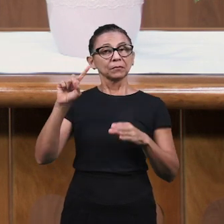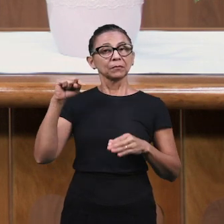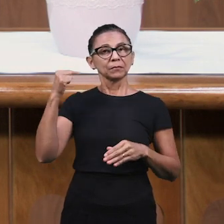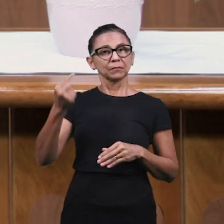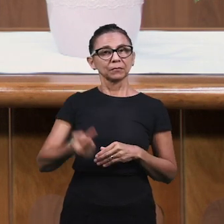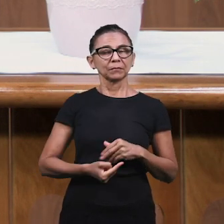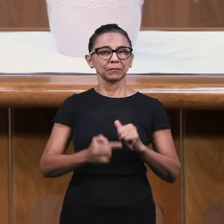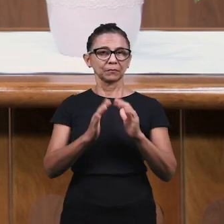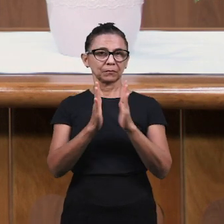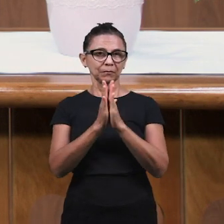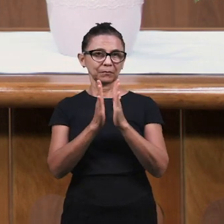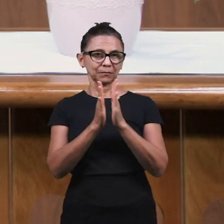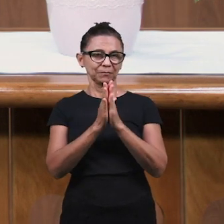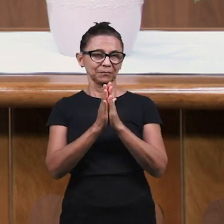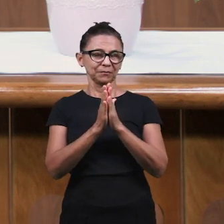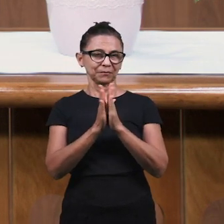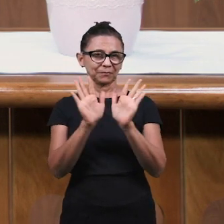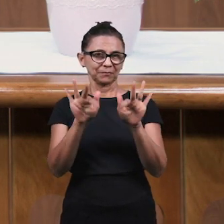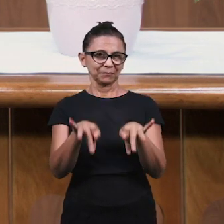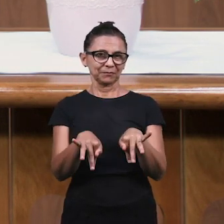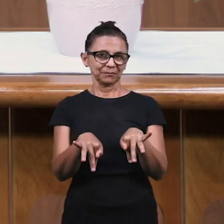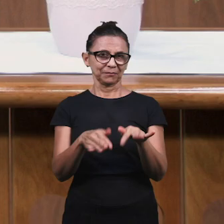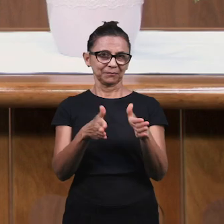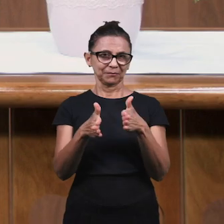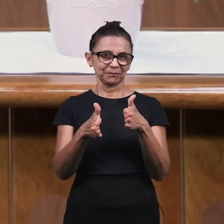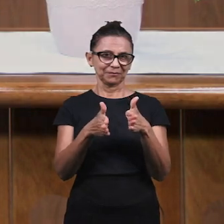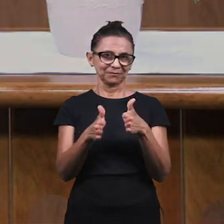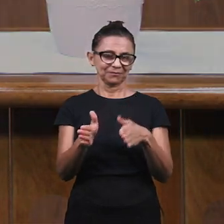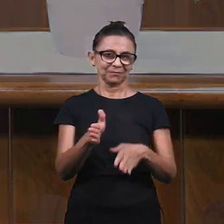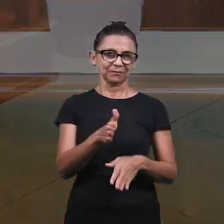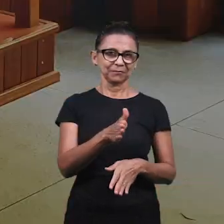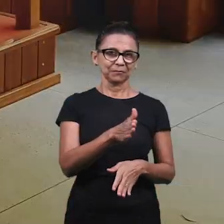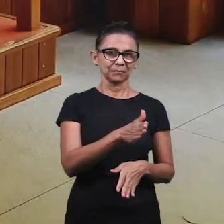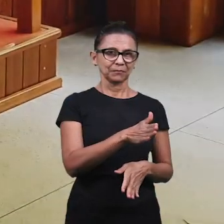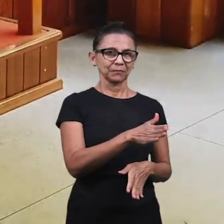e depois, na sequência, nós vamos orar encerrando esse período.